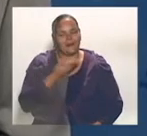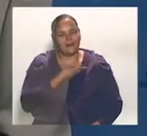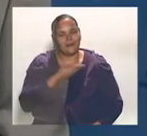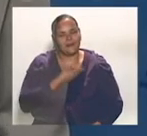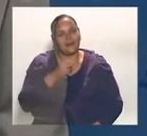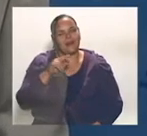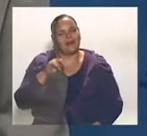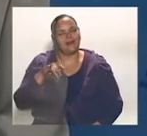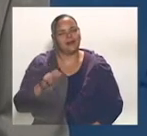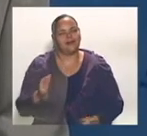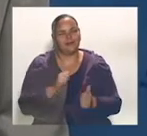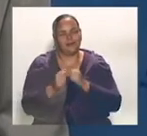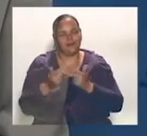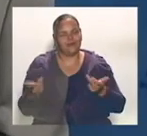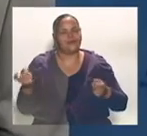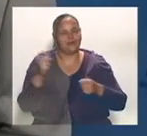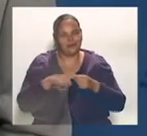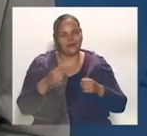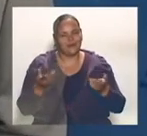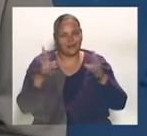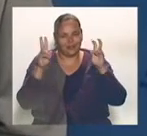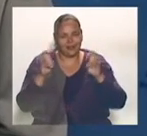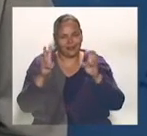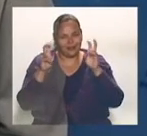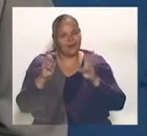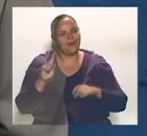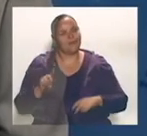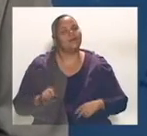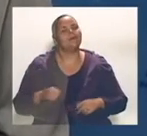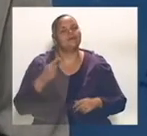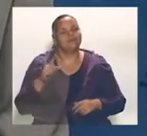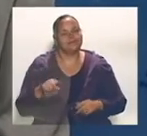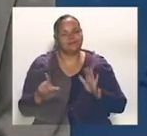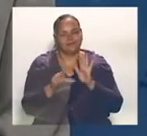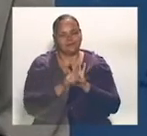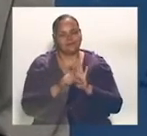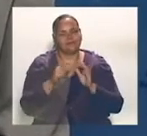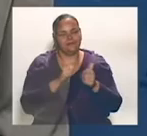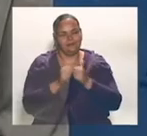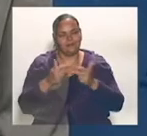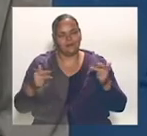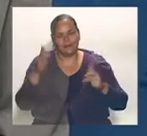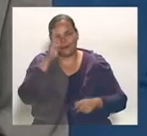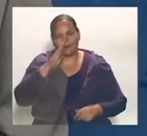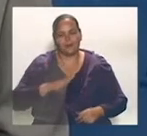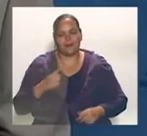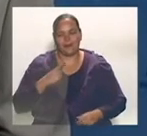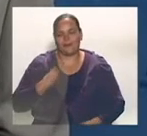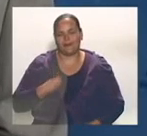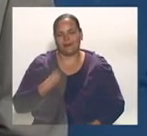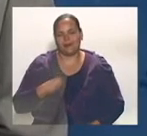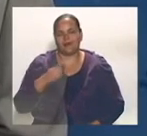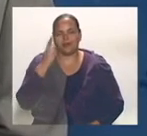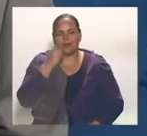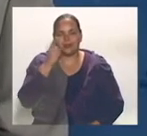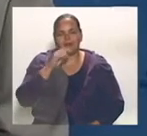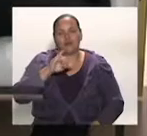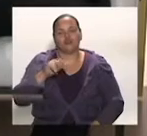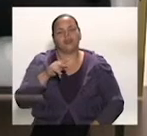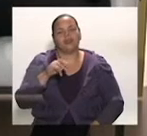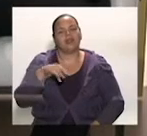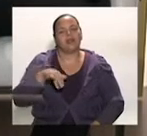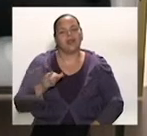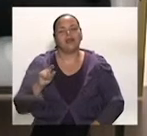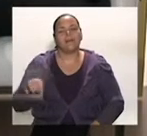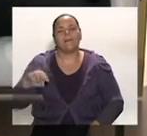Muito bem, amigos do Arena Esportiva, estamos retornando com o tema legislação esportiva no Brasil, com as presenças do deputado